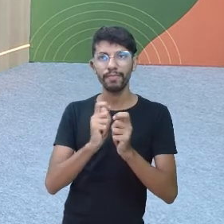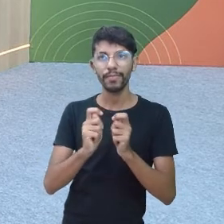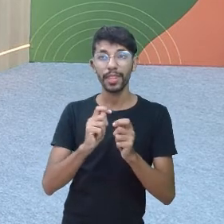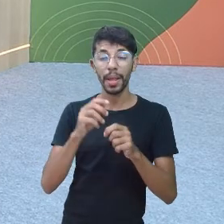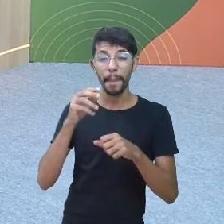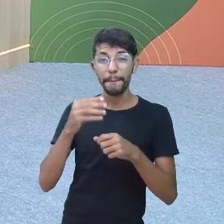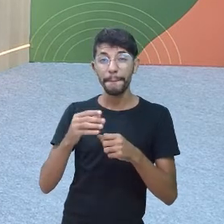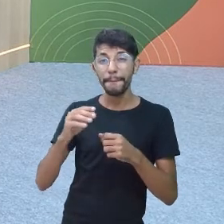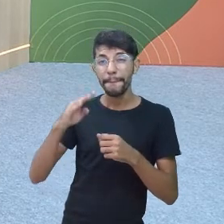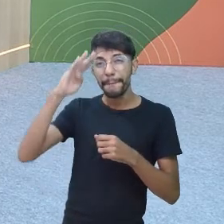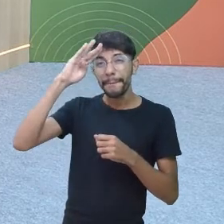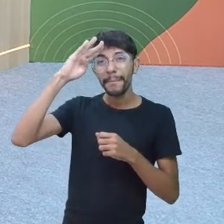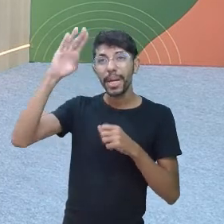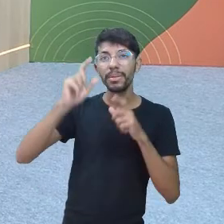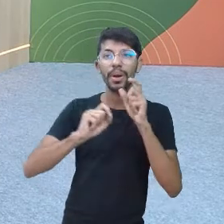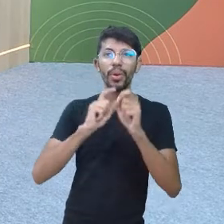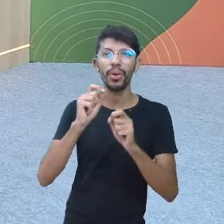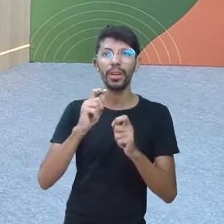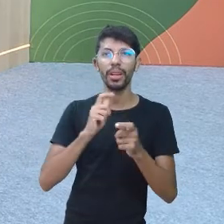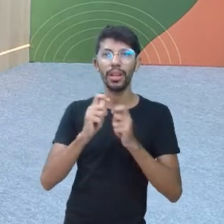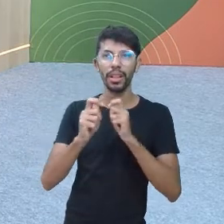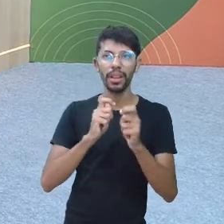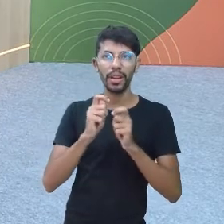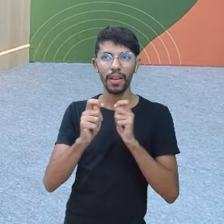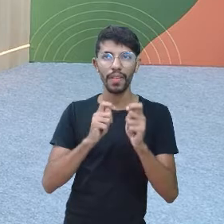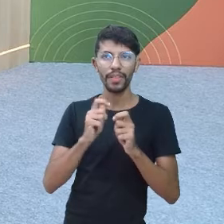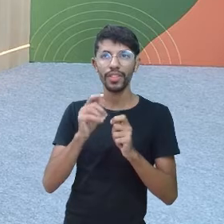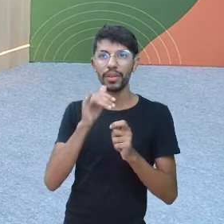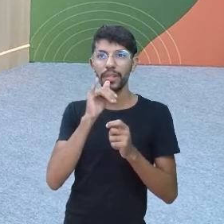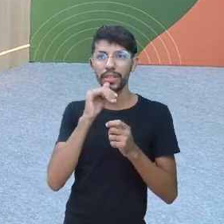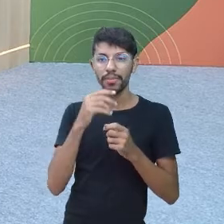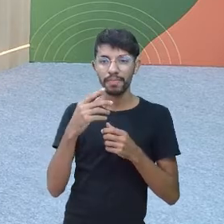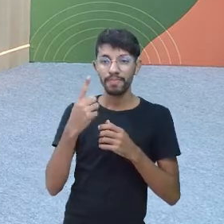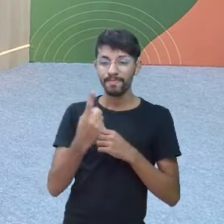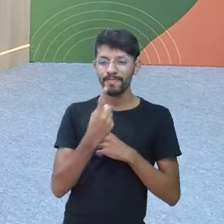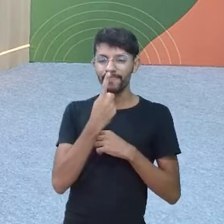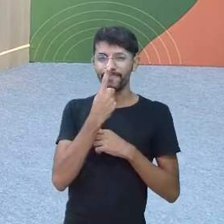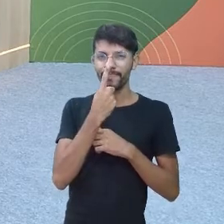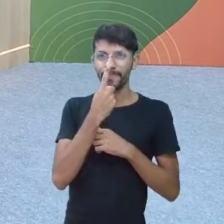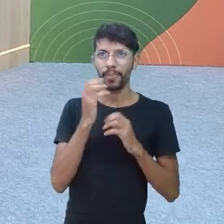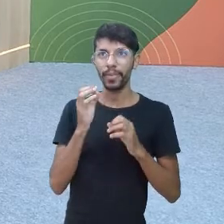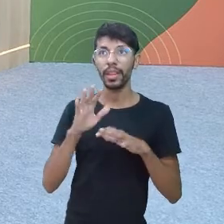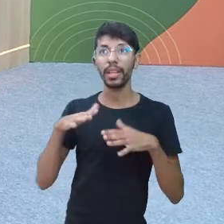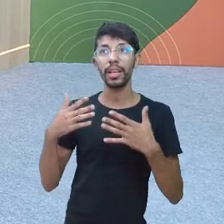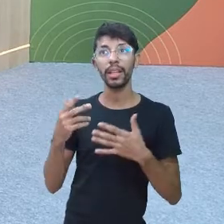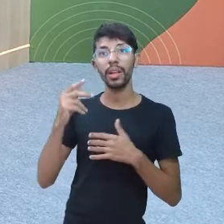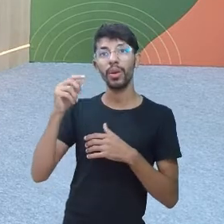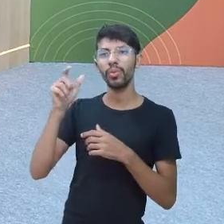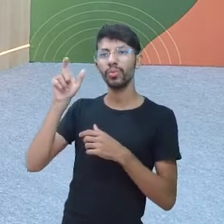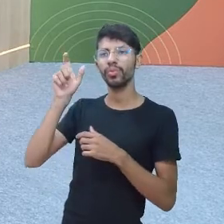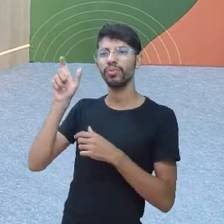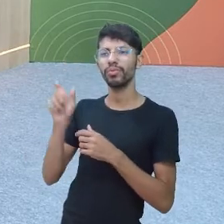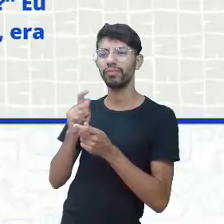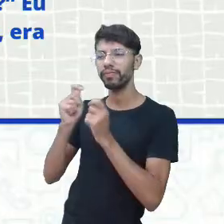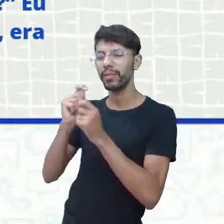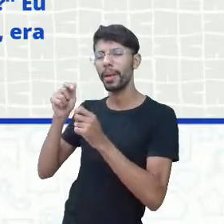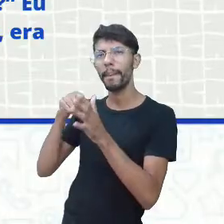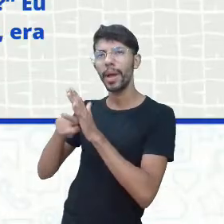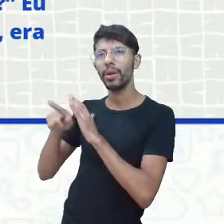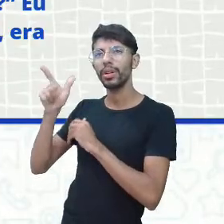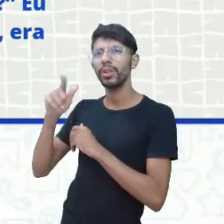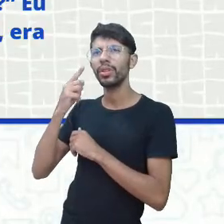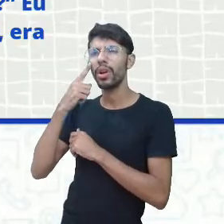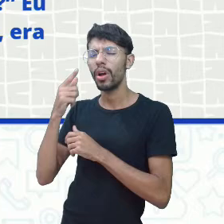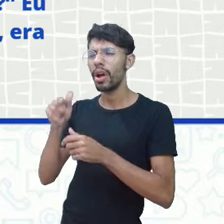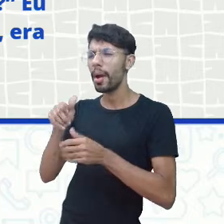intimista, assim, em que se fala do eu. E aí o jornalista faz outra pergunta, né? Desse período, você se lembra do nome